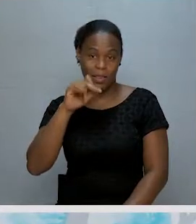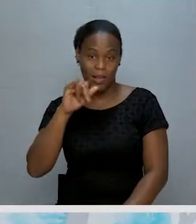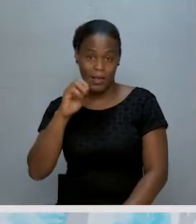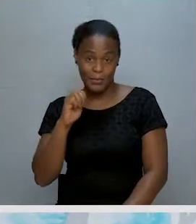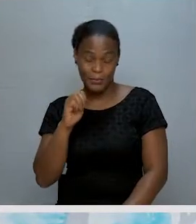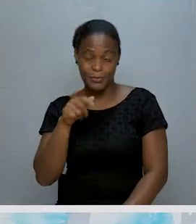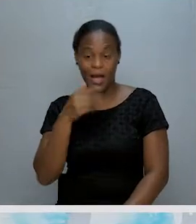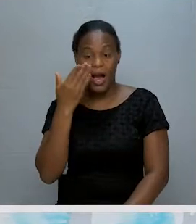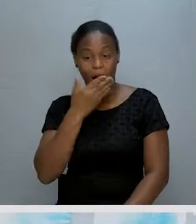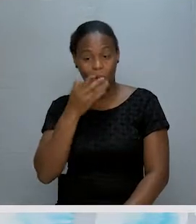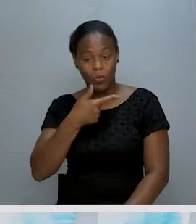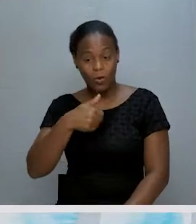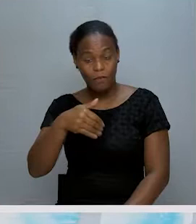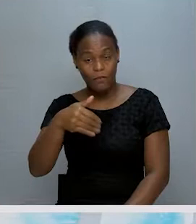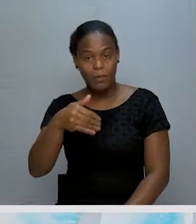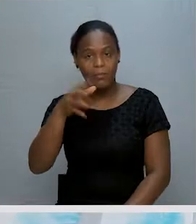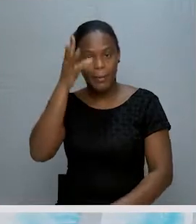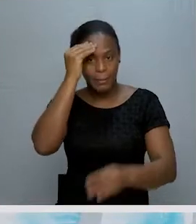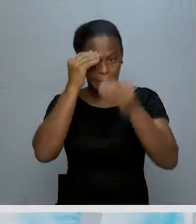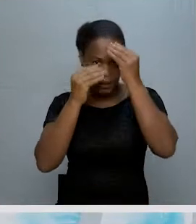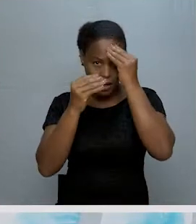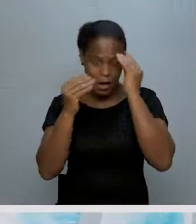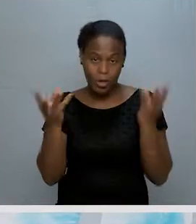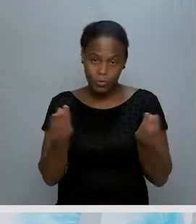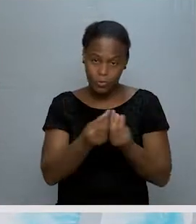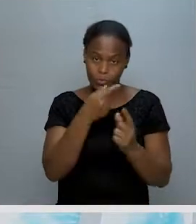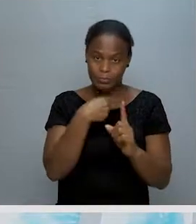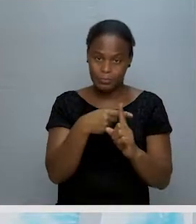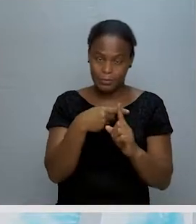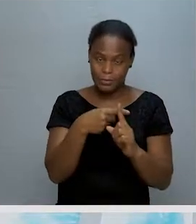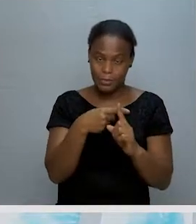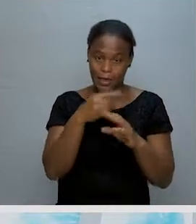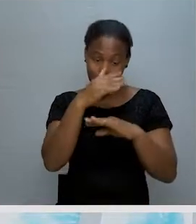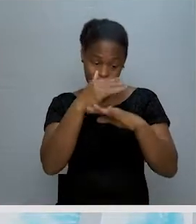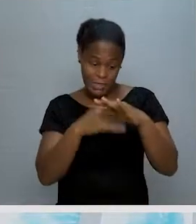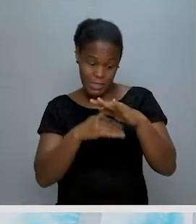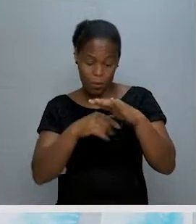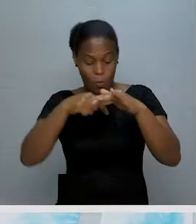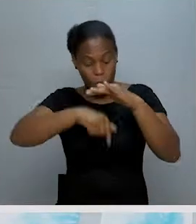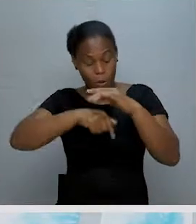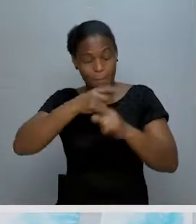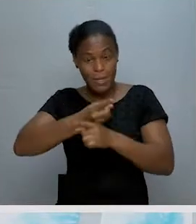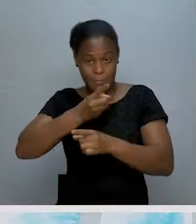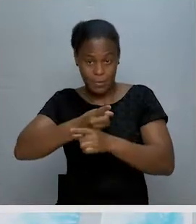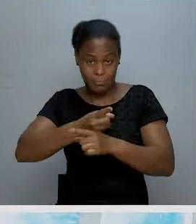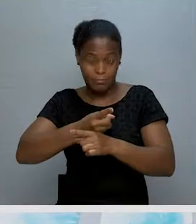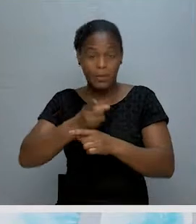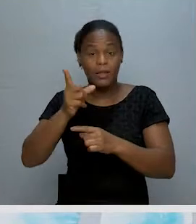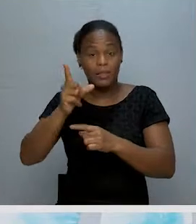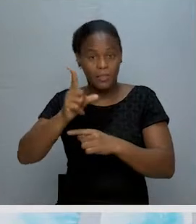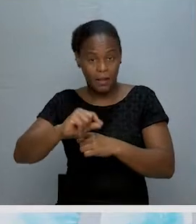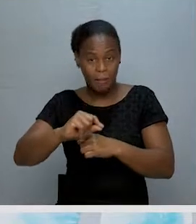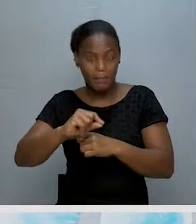Durante esta aula, vamos aprender a adicionar frações com o mesmo denominador